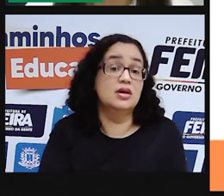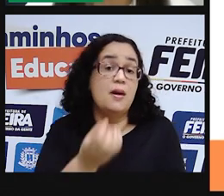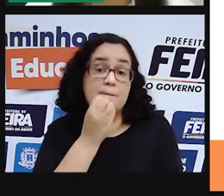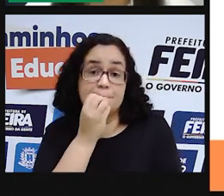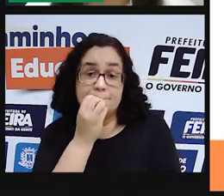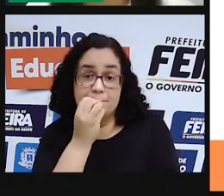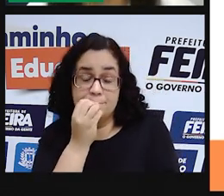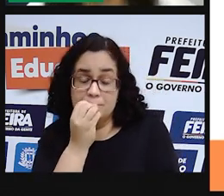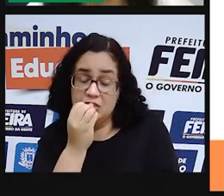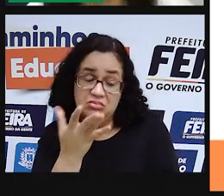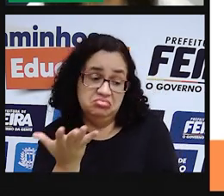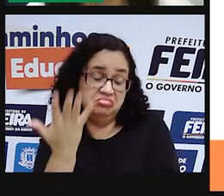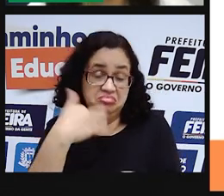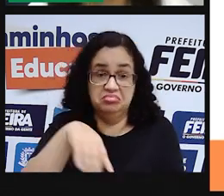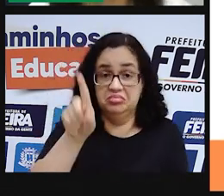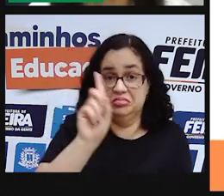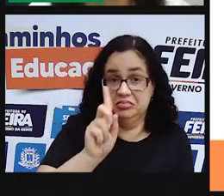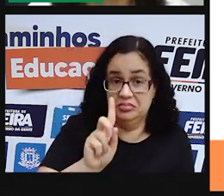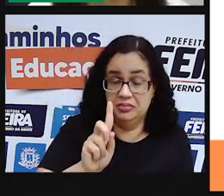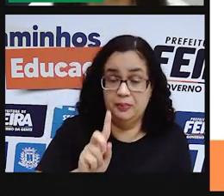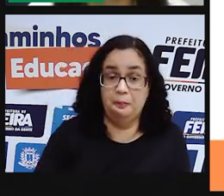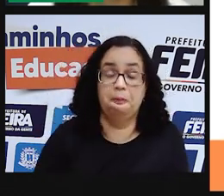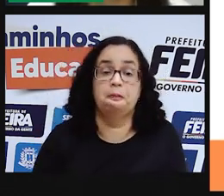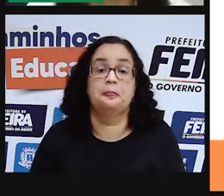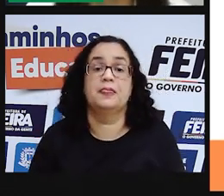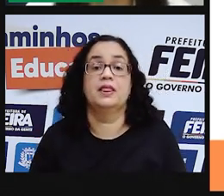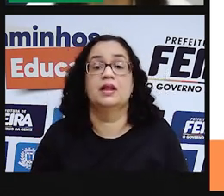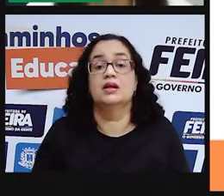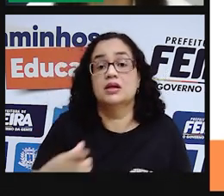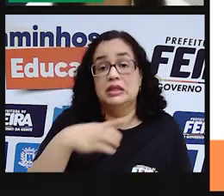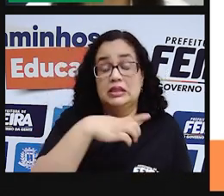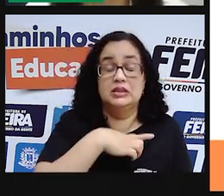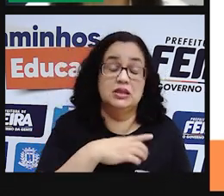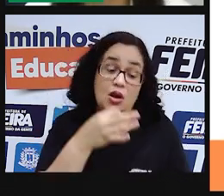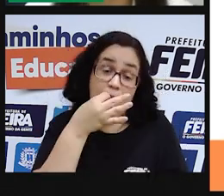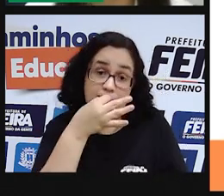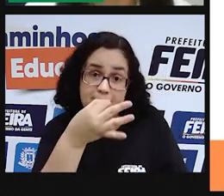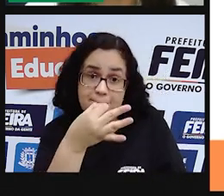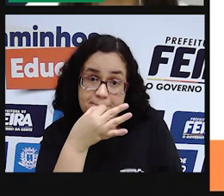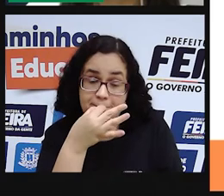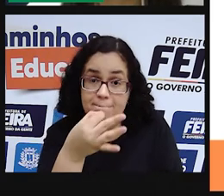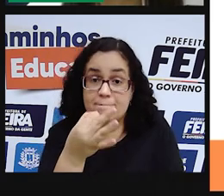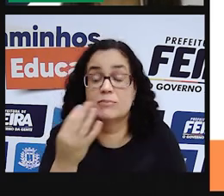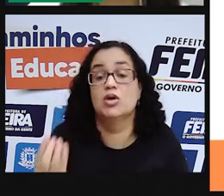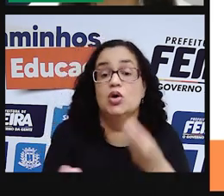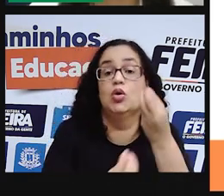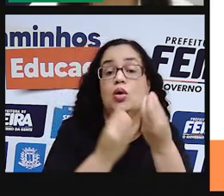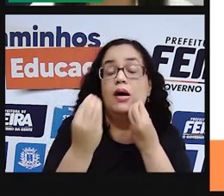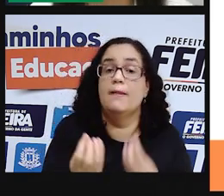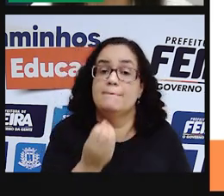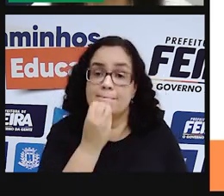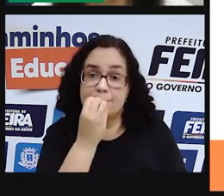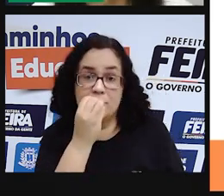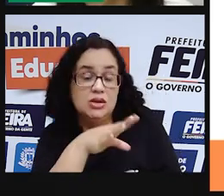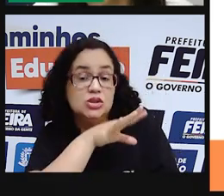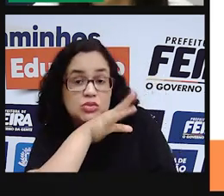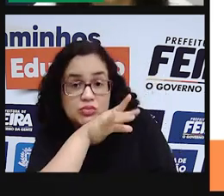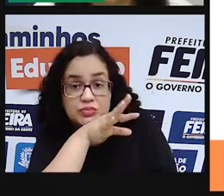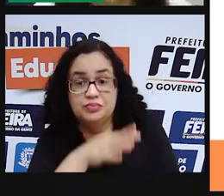favor e argumentos contra. Eu levantar daquilo dali que eu estou resenhando os pontos positivos e os